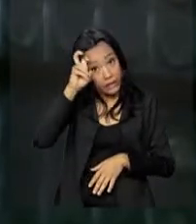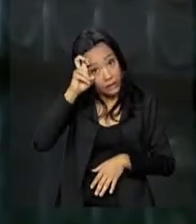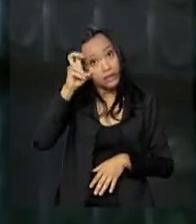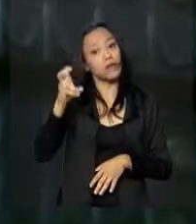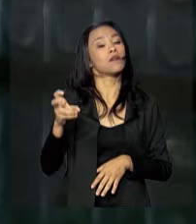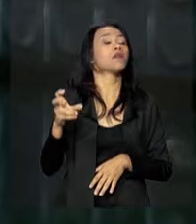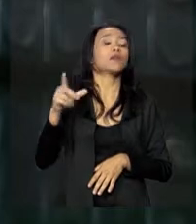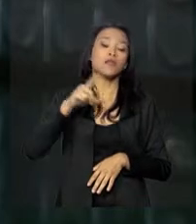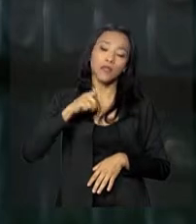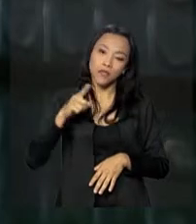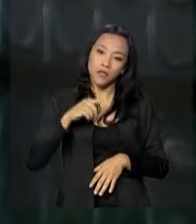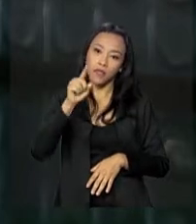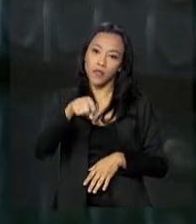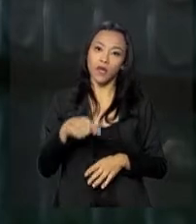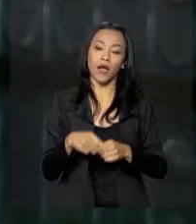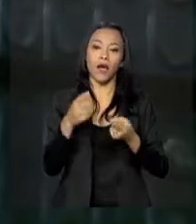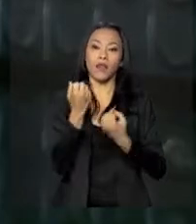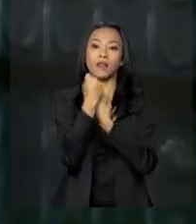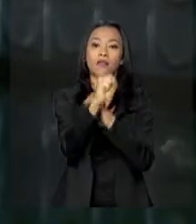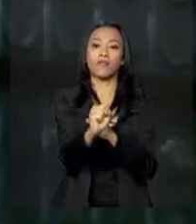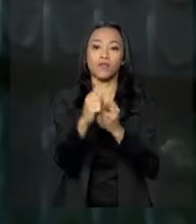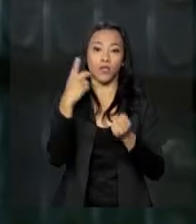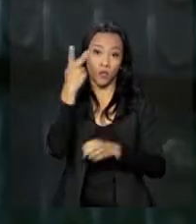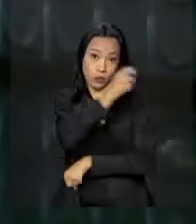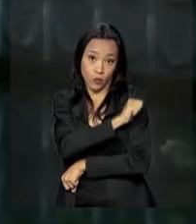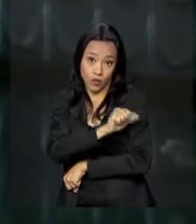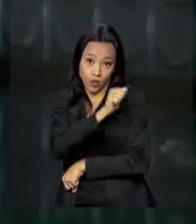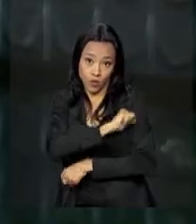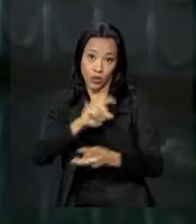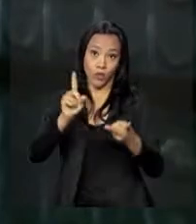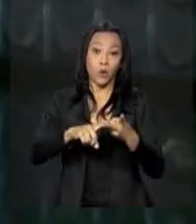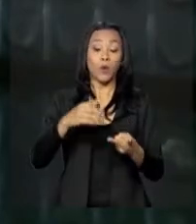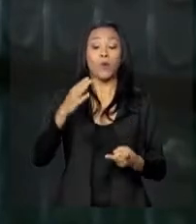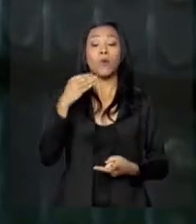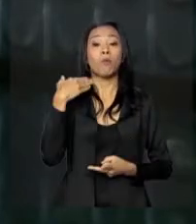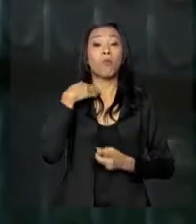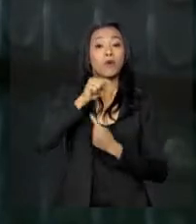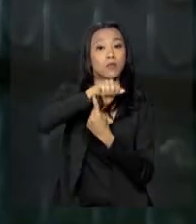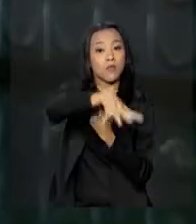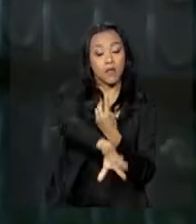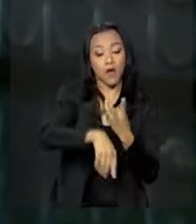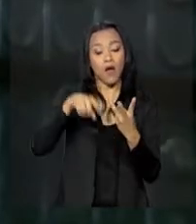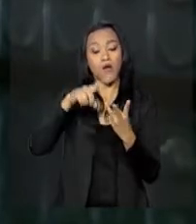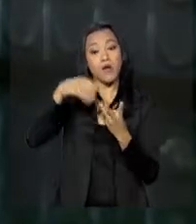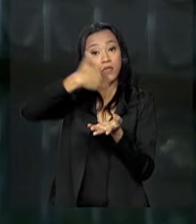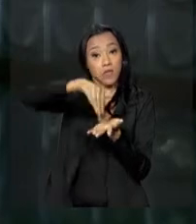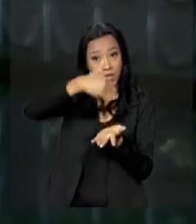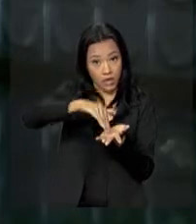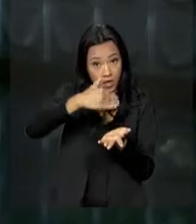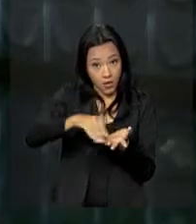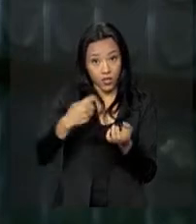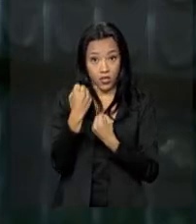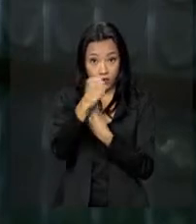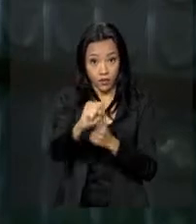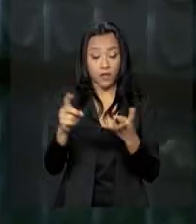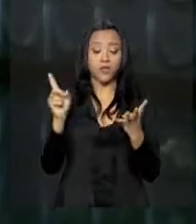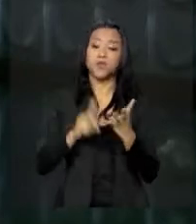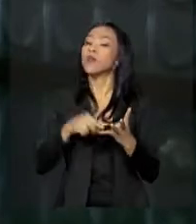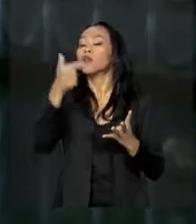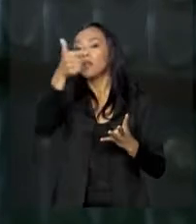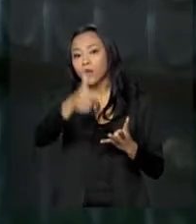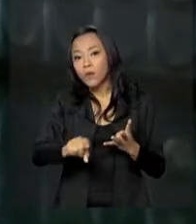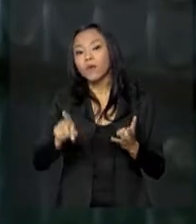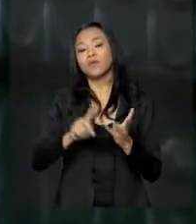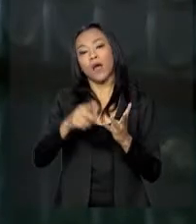envolve a defensoria pública do rio o banco central ea secretaria nacional do consumidor e do departamento de proteção do consumidor